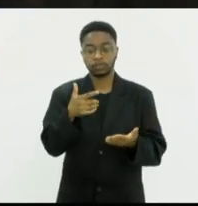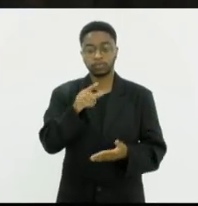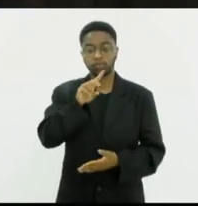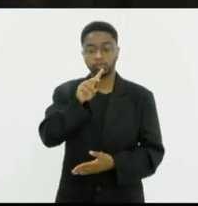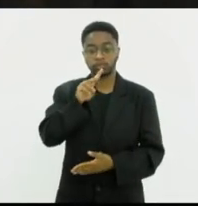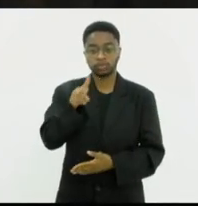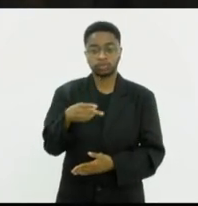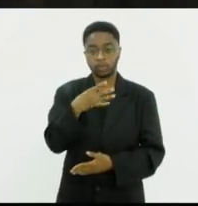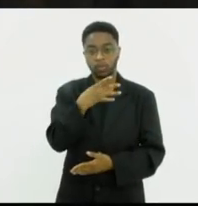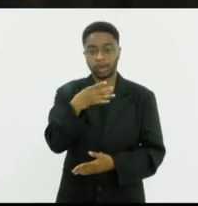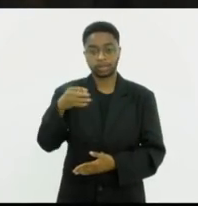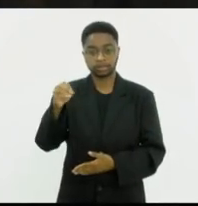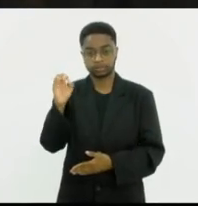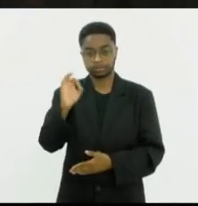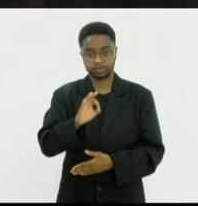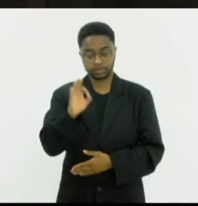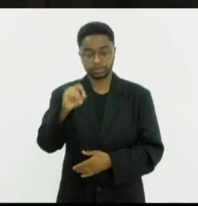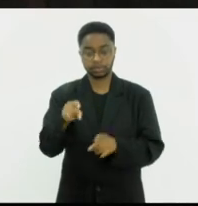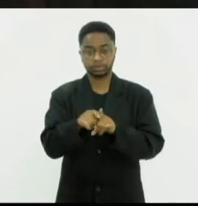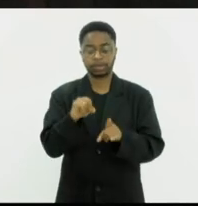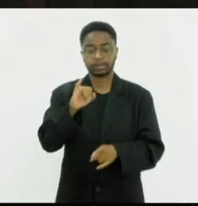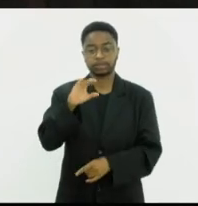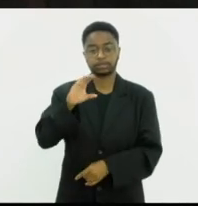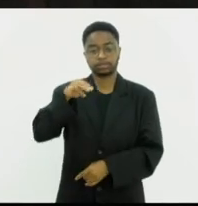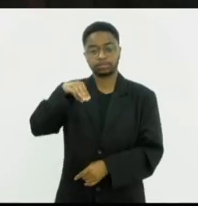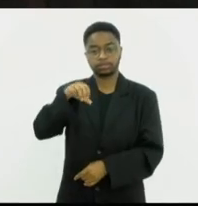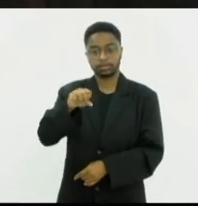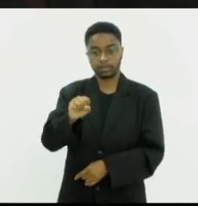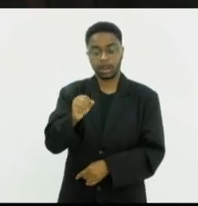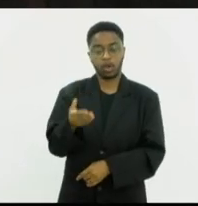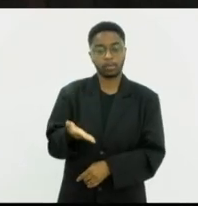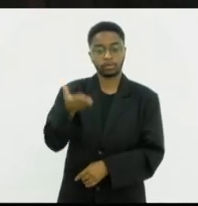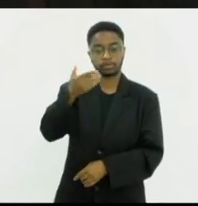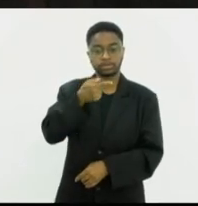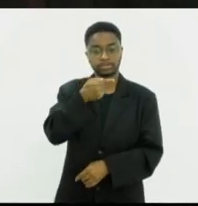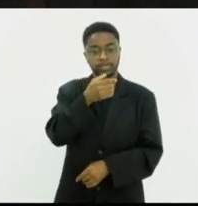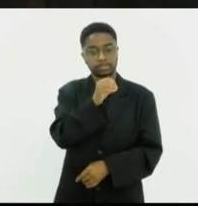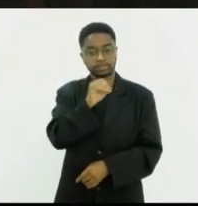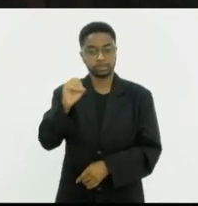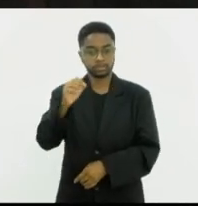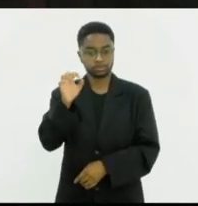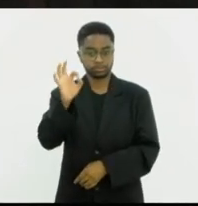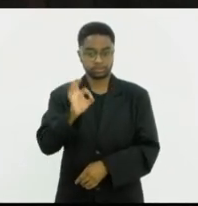2.400%, o ICMS cresceu aproximadamente 700%.